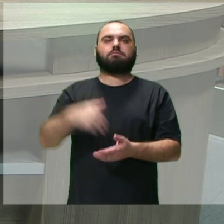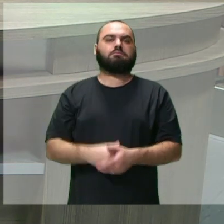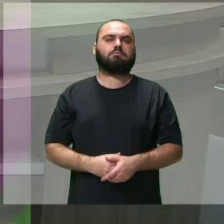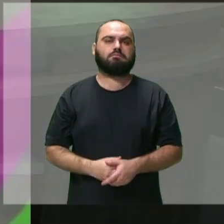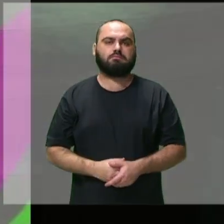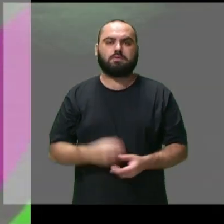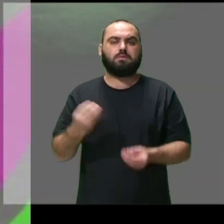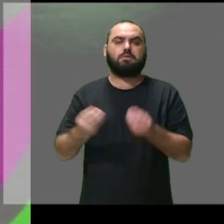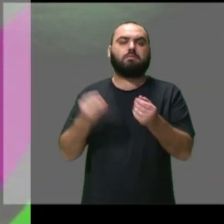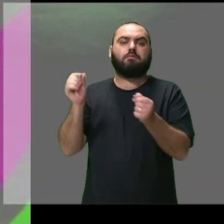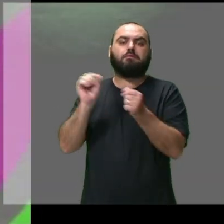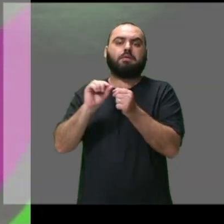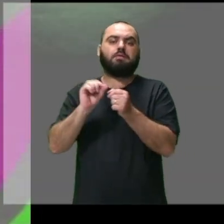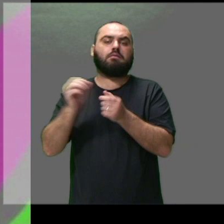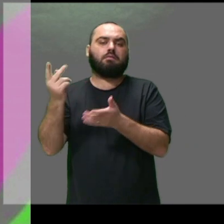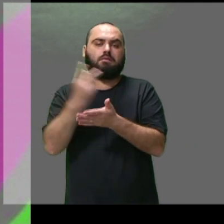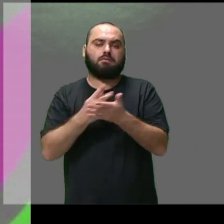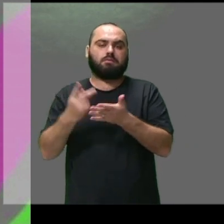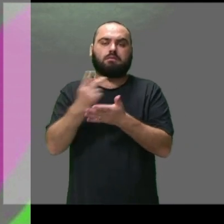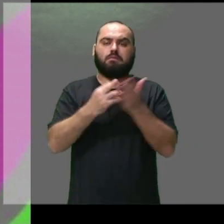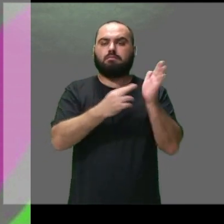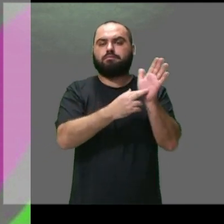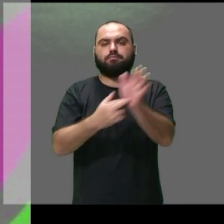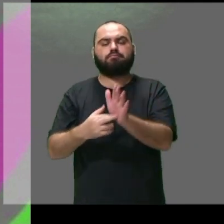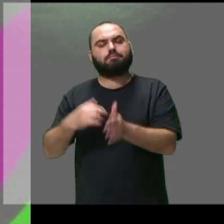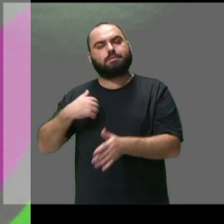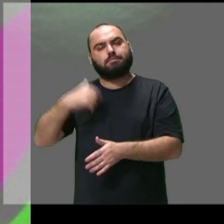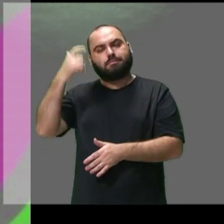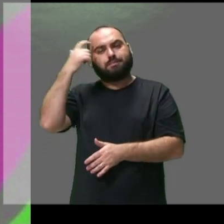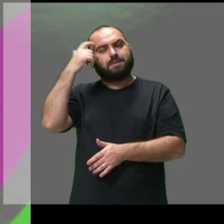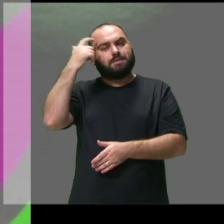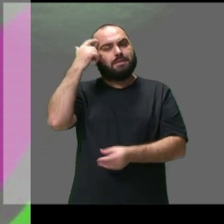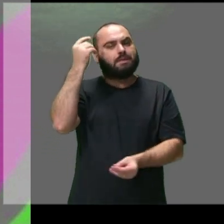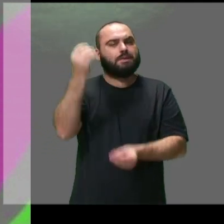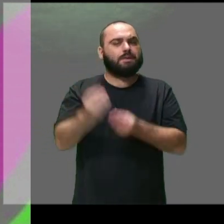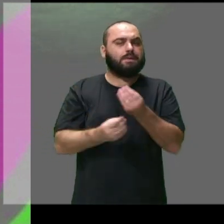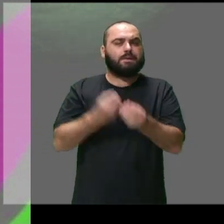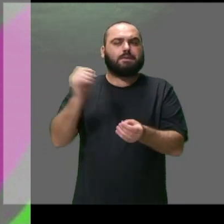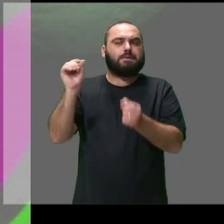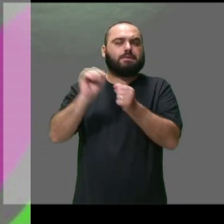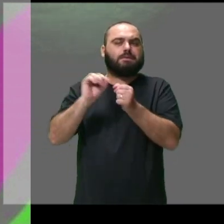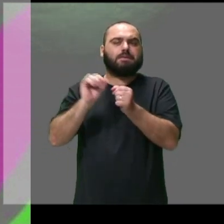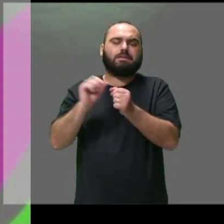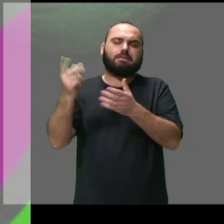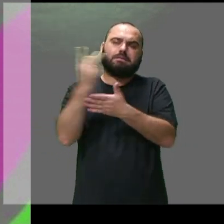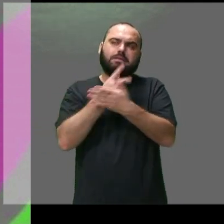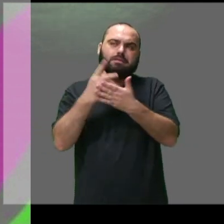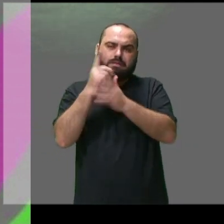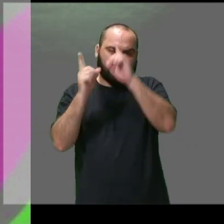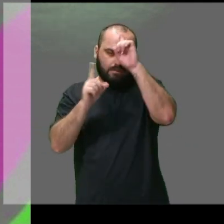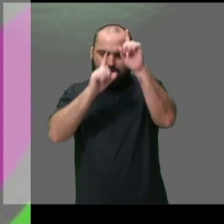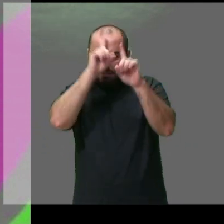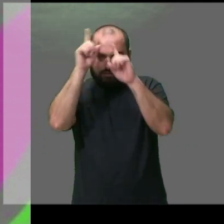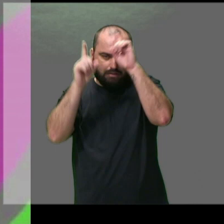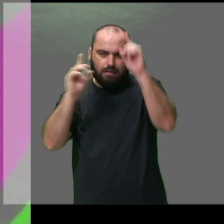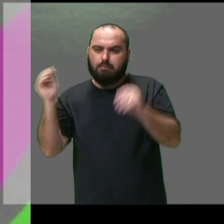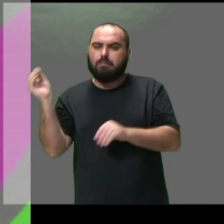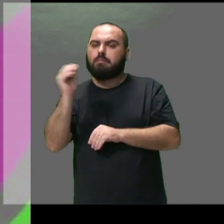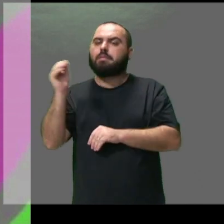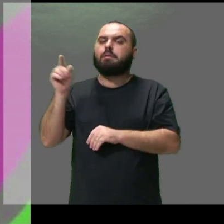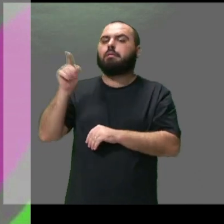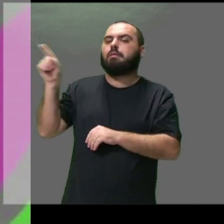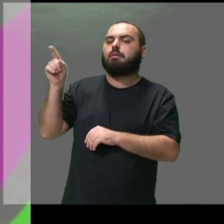representa um futuro imenso. Aí fiquei pensando como é que eu poderia concatenar essas ideias. Então, se eu pudesse